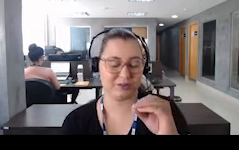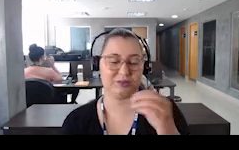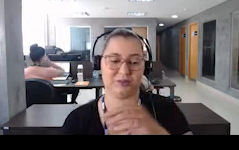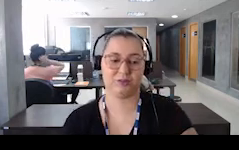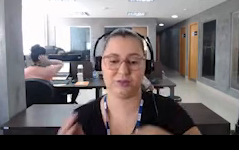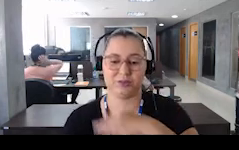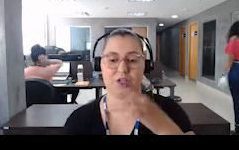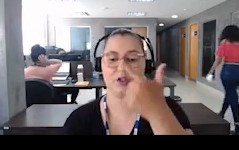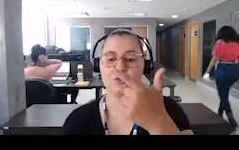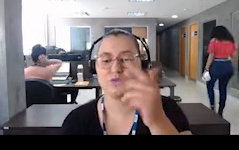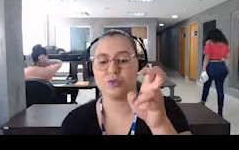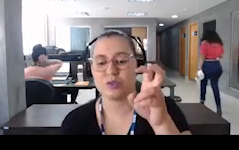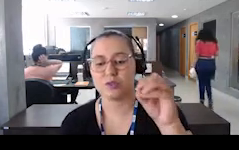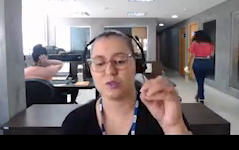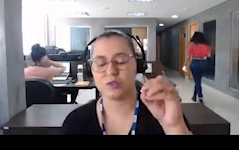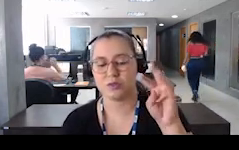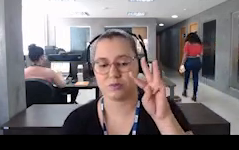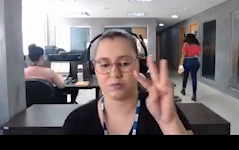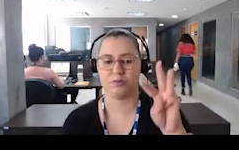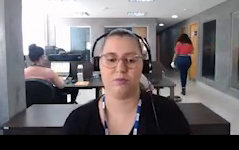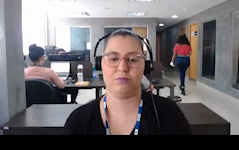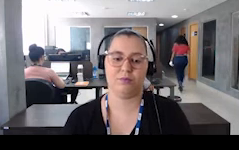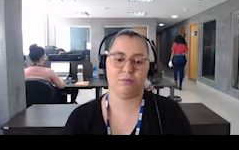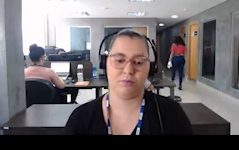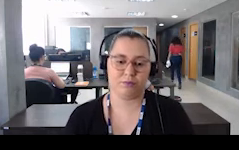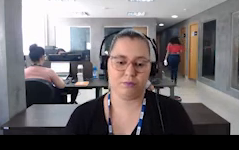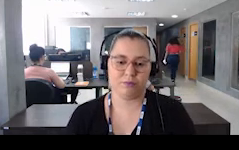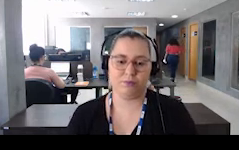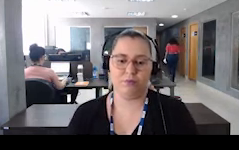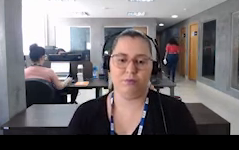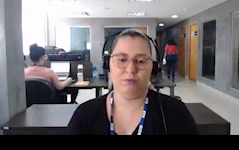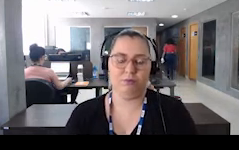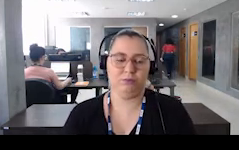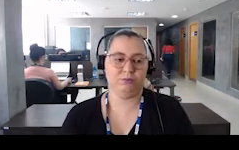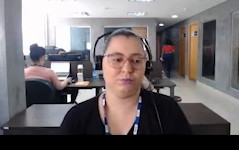mistas de 250 watts, cada uma. Então, a gente vem aqui, ó,